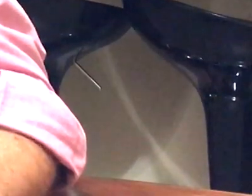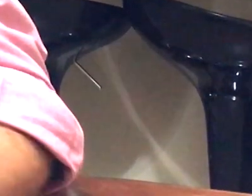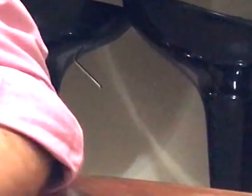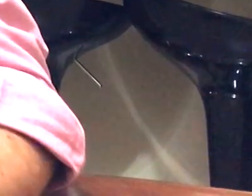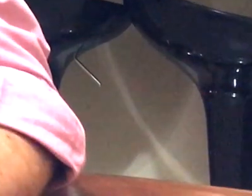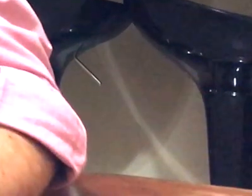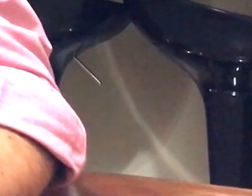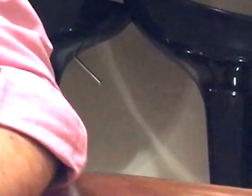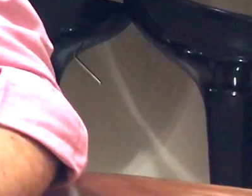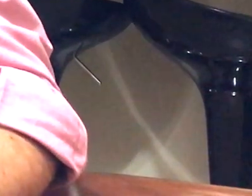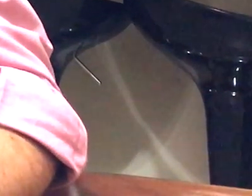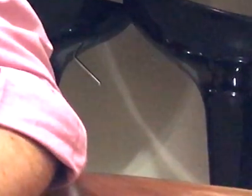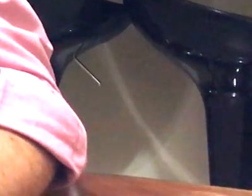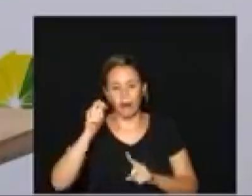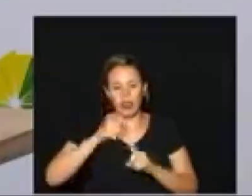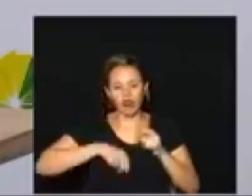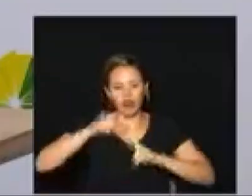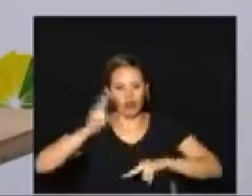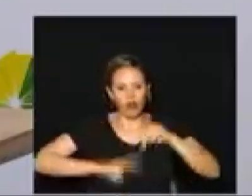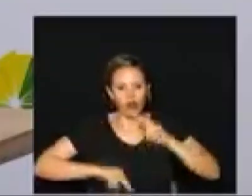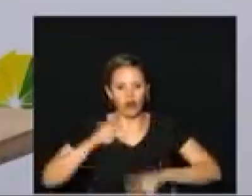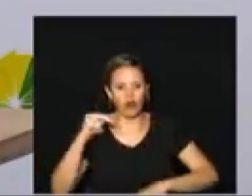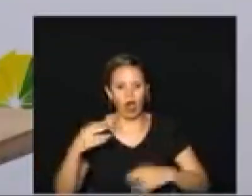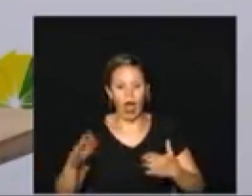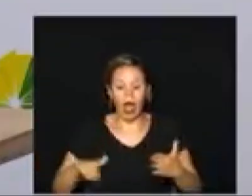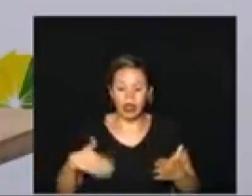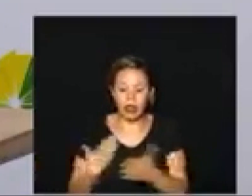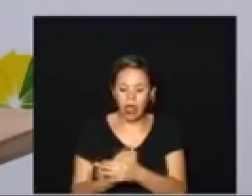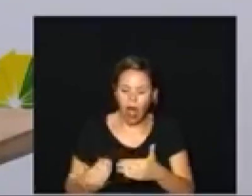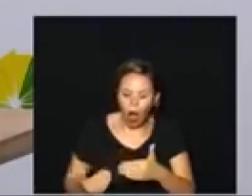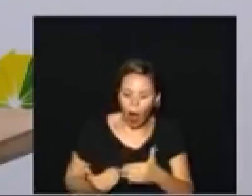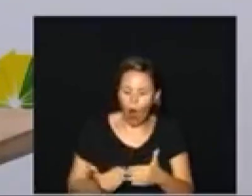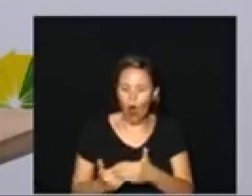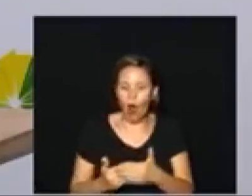Covid-19 na cidade. Acompanhe. Nós temos até agora